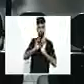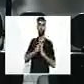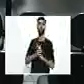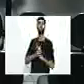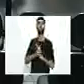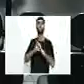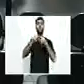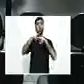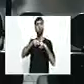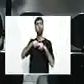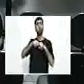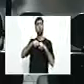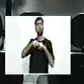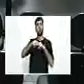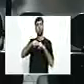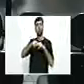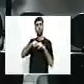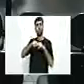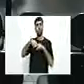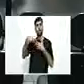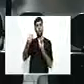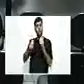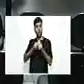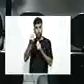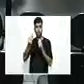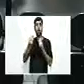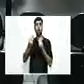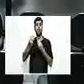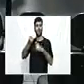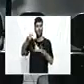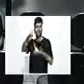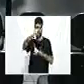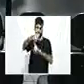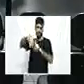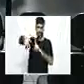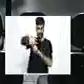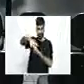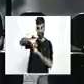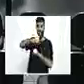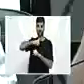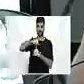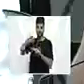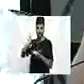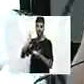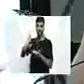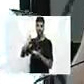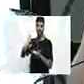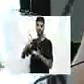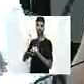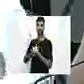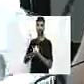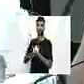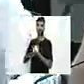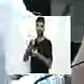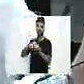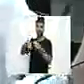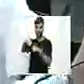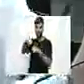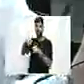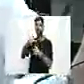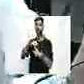dada A grande questão social que envolve esse setor economia solidária em